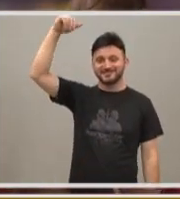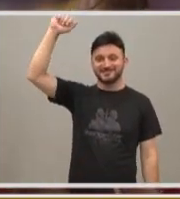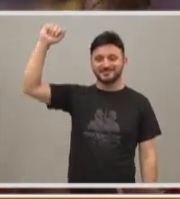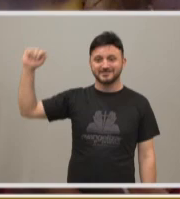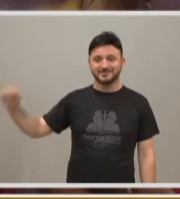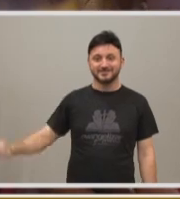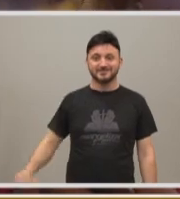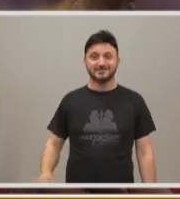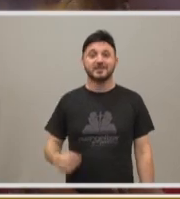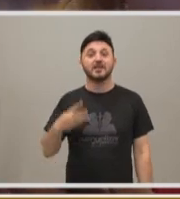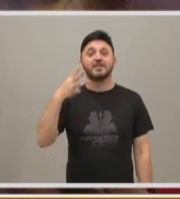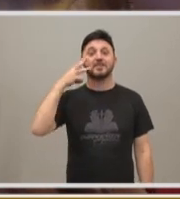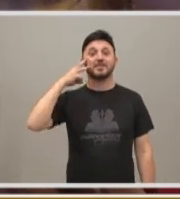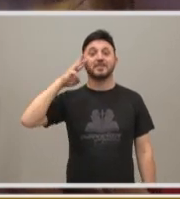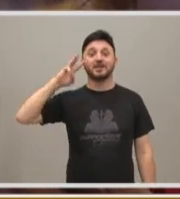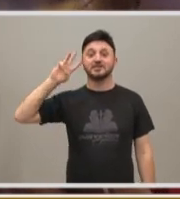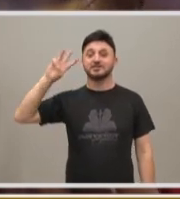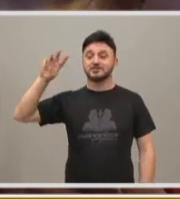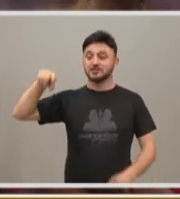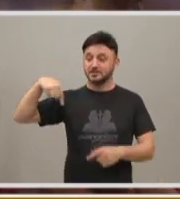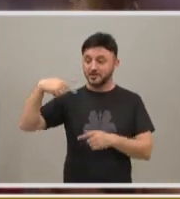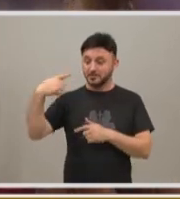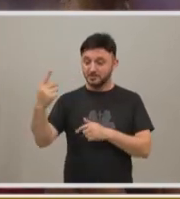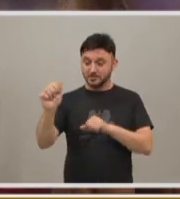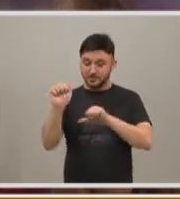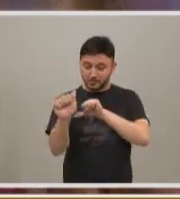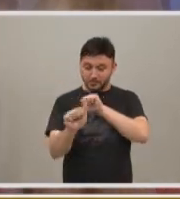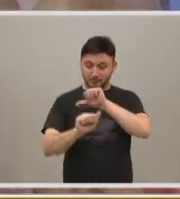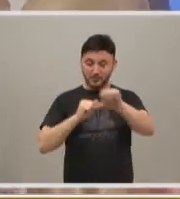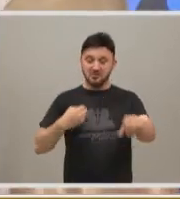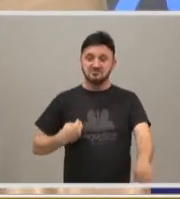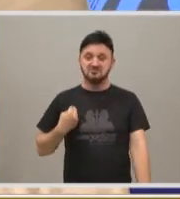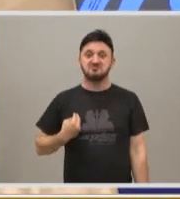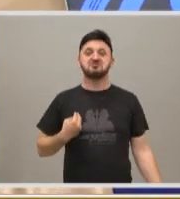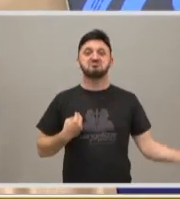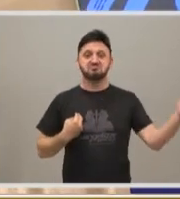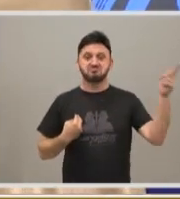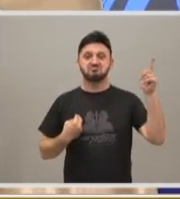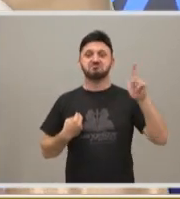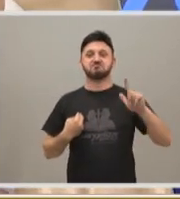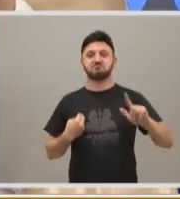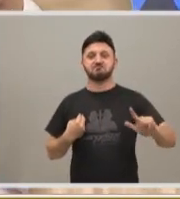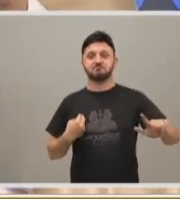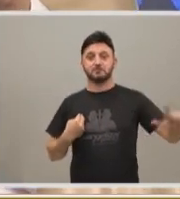após 3 dias, a vida ele voltou.